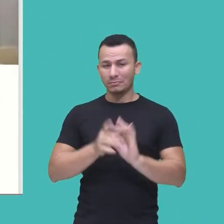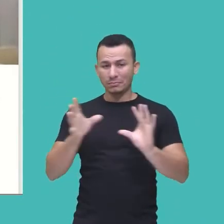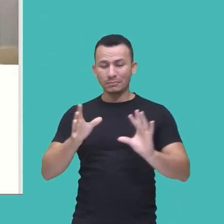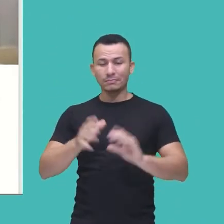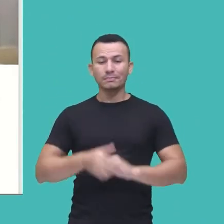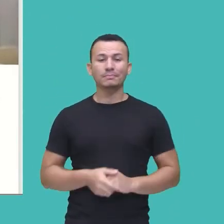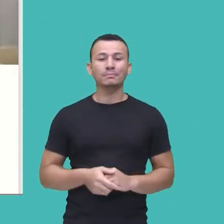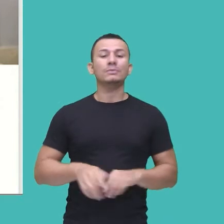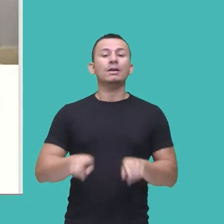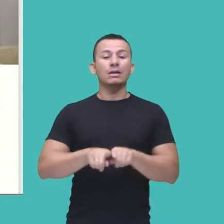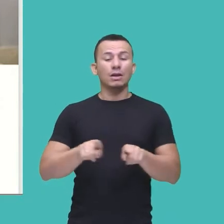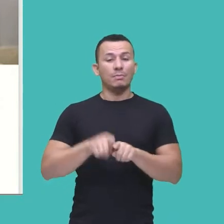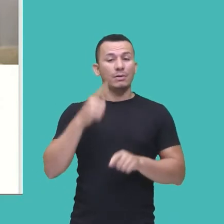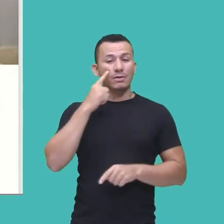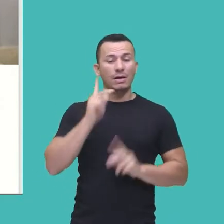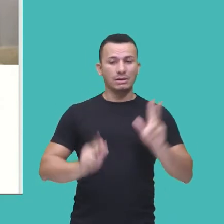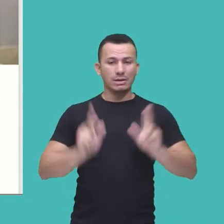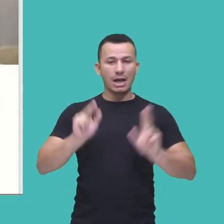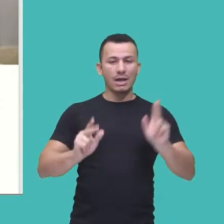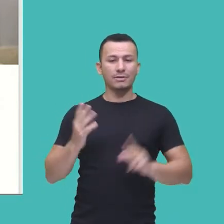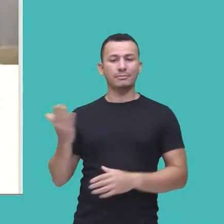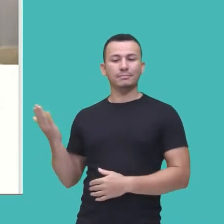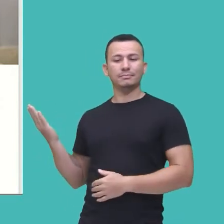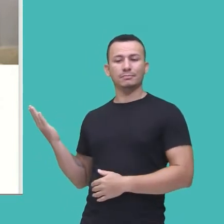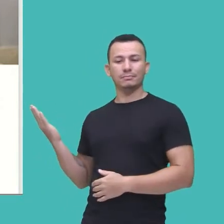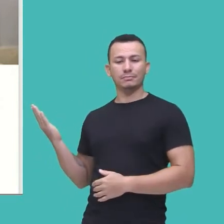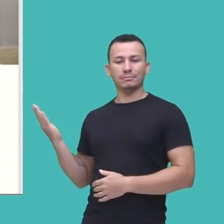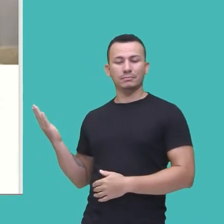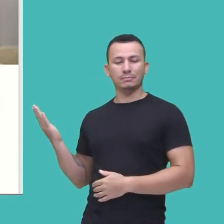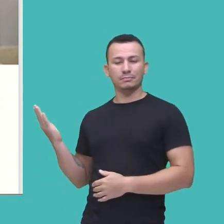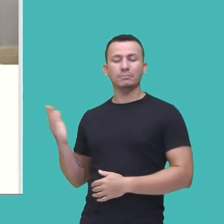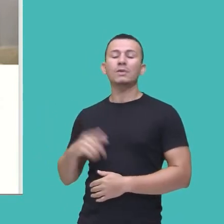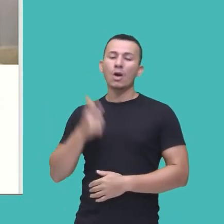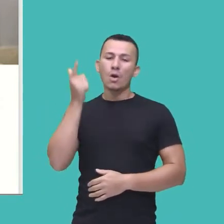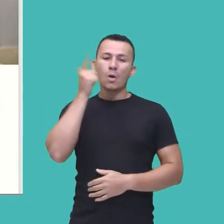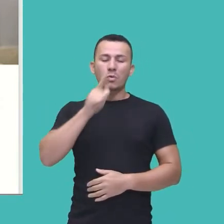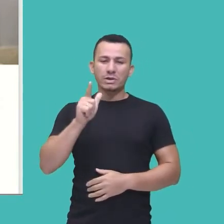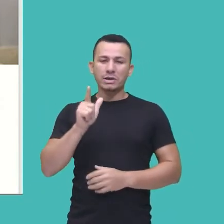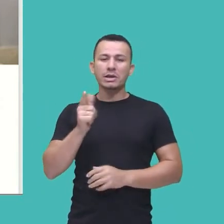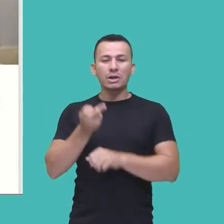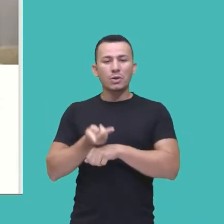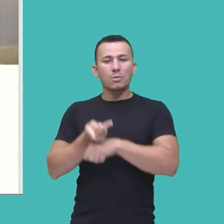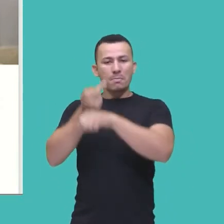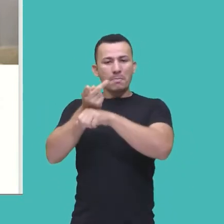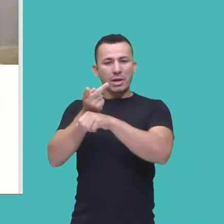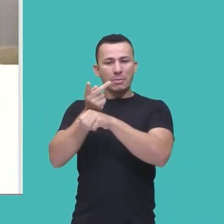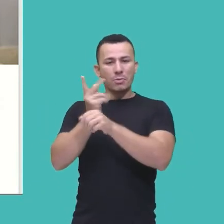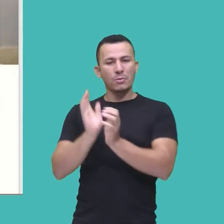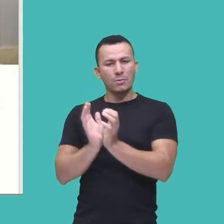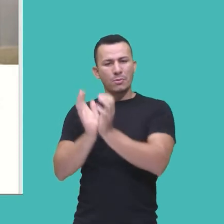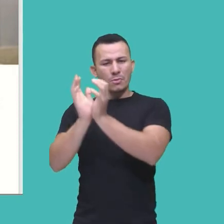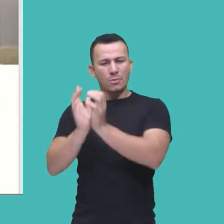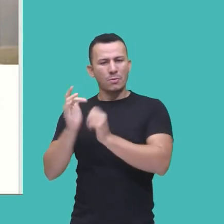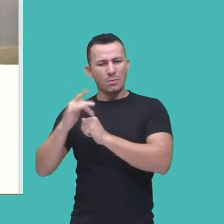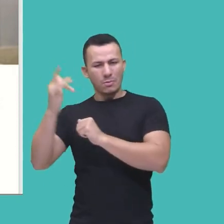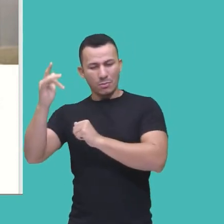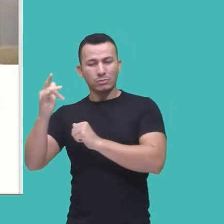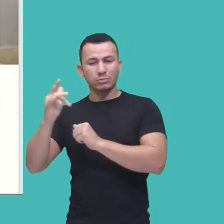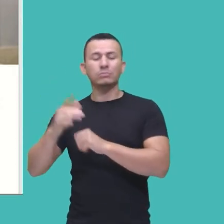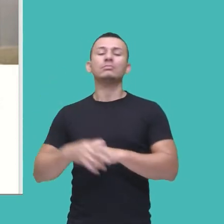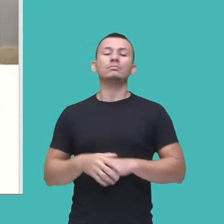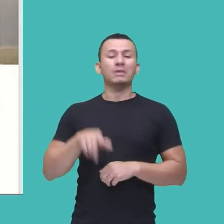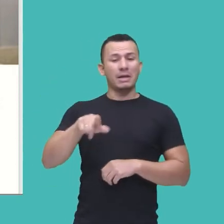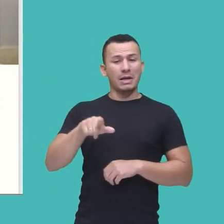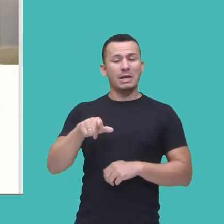né, The Big Bang Theory, que é o vencedor, olha só, do Globo de Ouro e de 4 M's, e é uma das séries de comédias mais bem